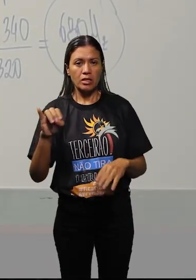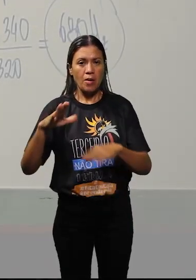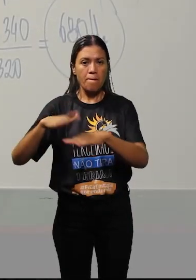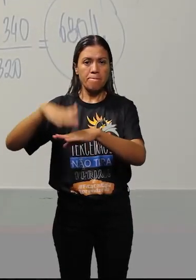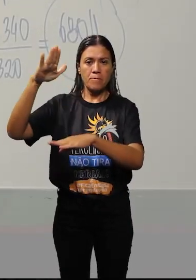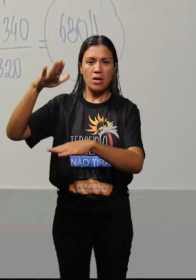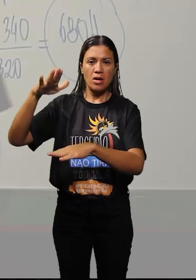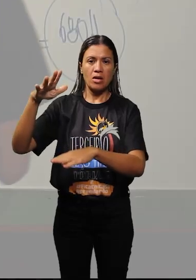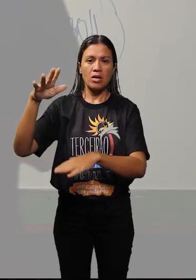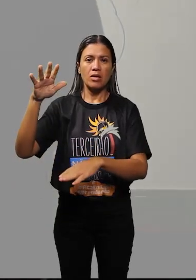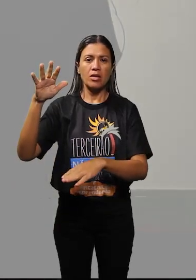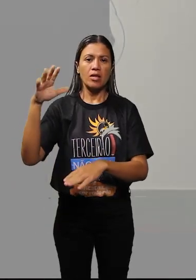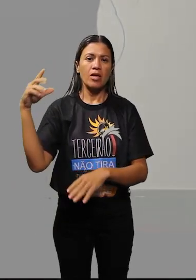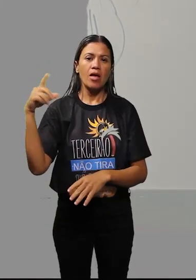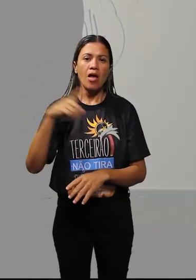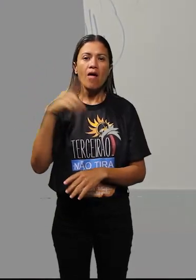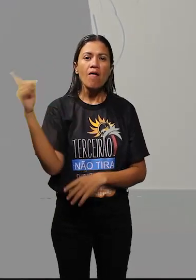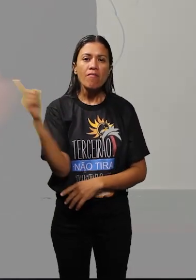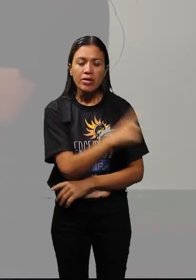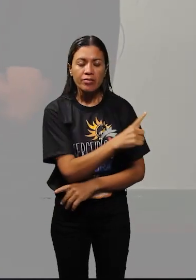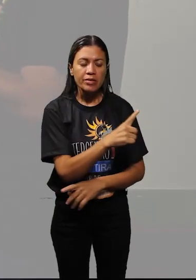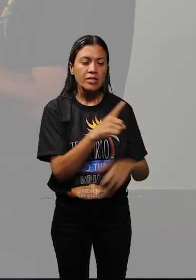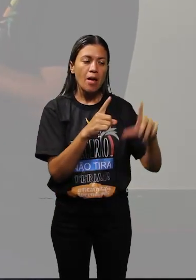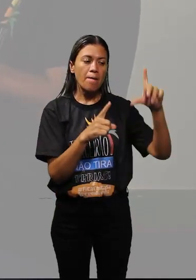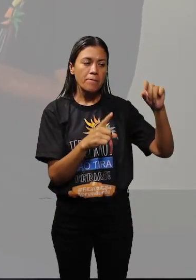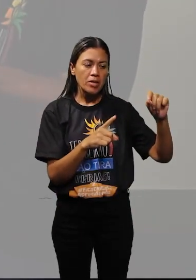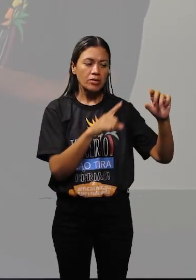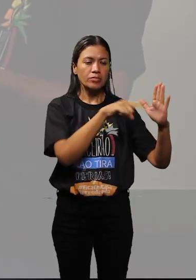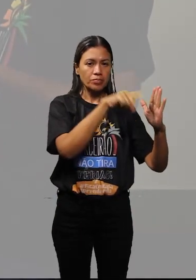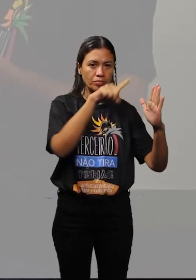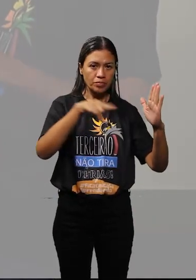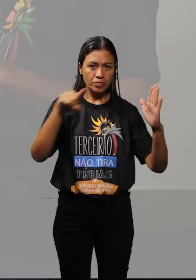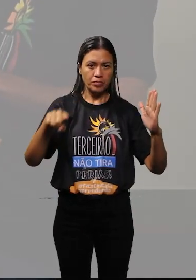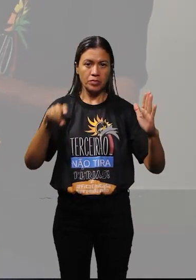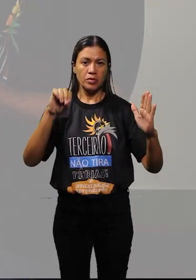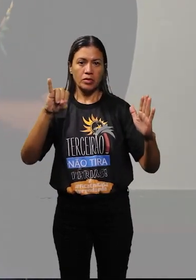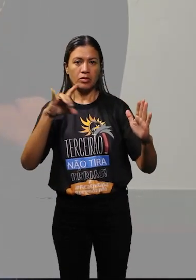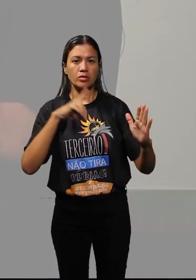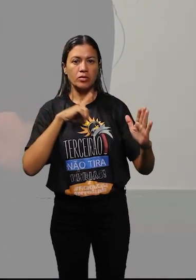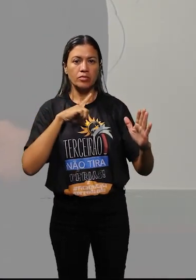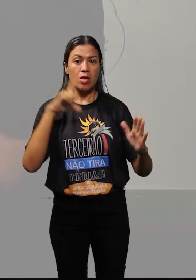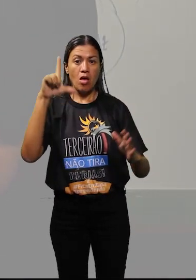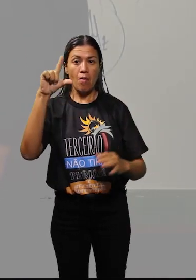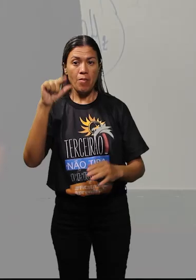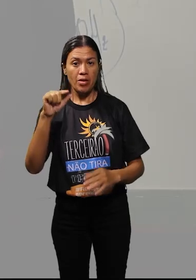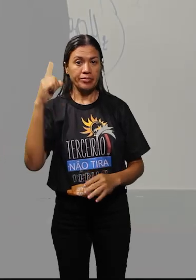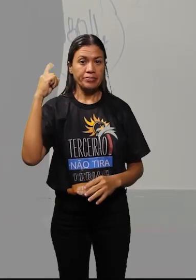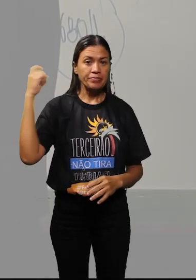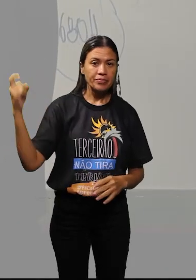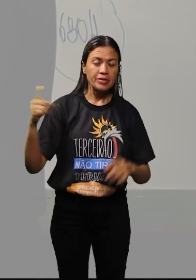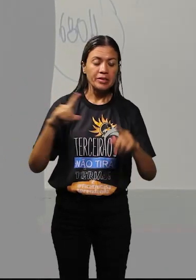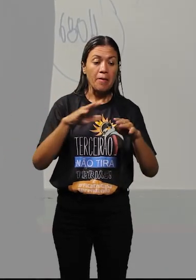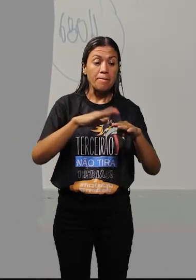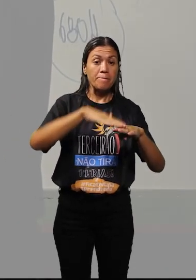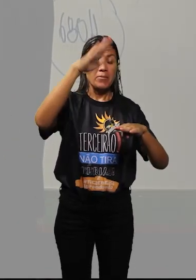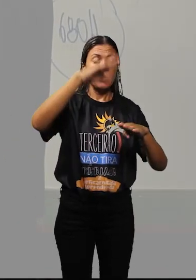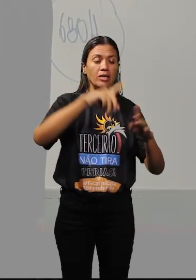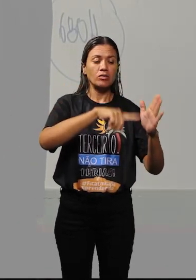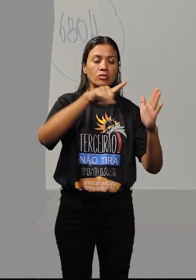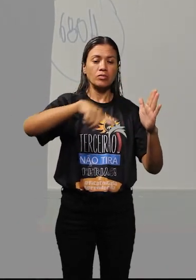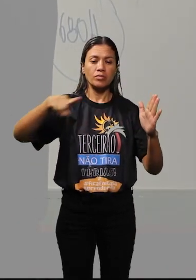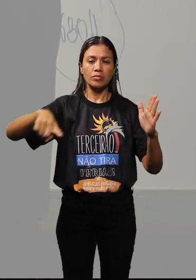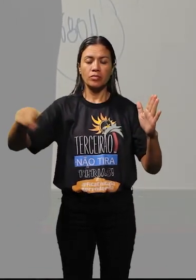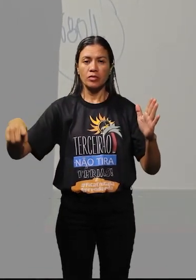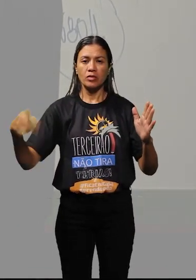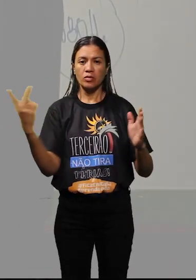aí, se tu olhar para cá, ó, tu vai perceber o seguinte: se eu pego esse observador e